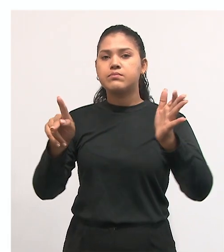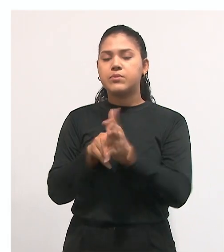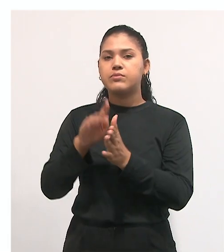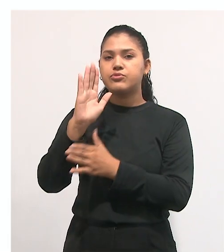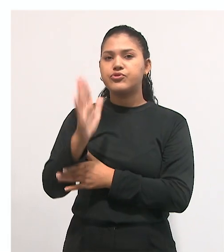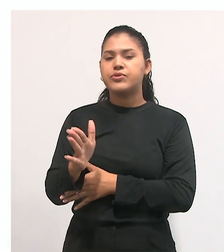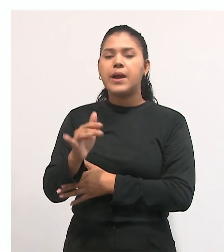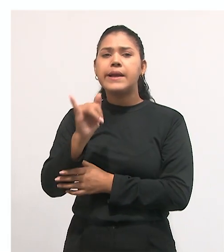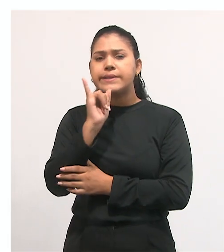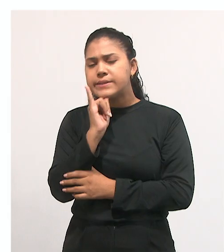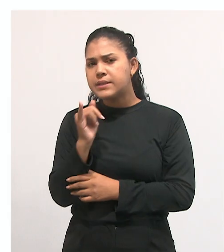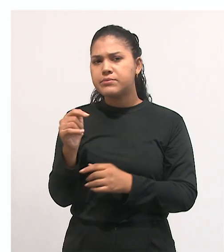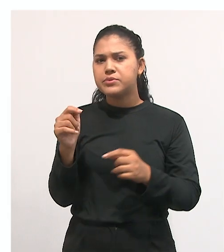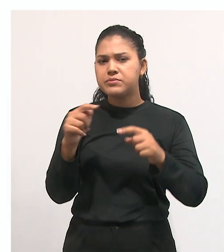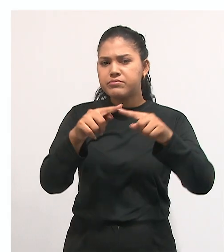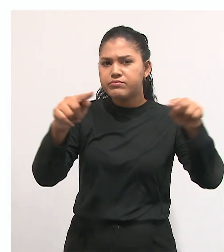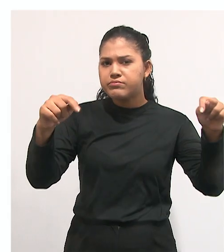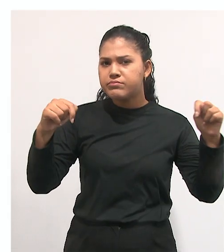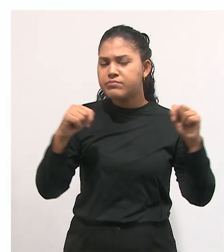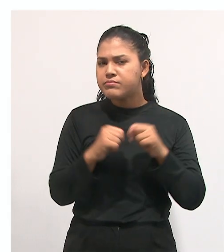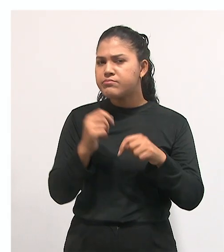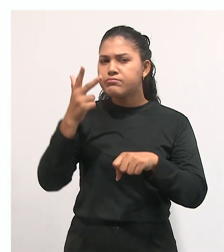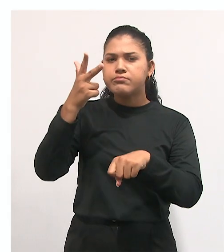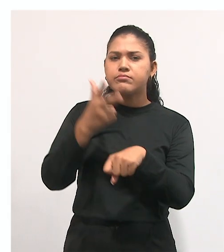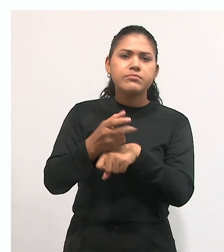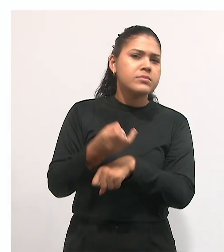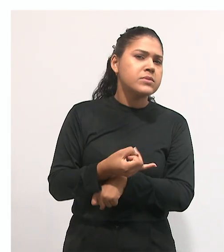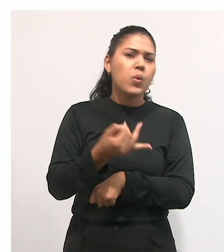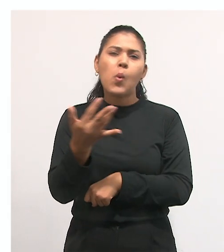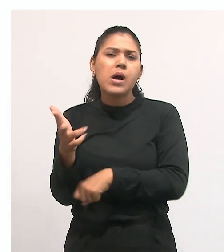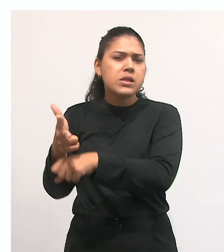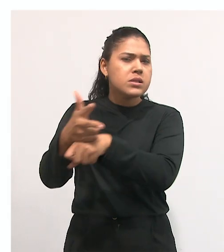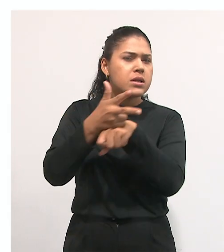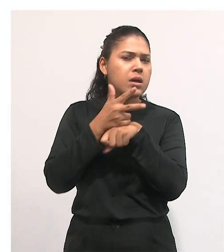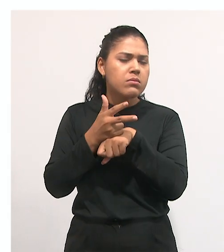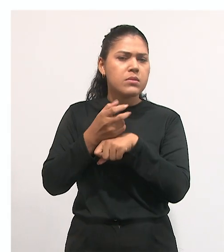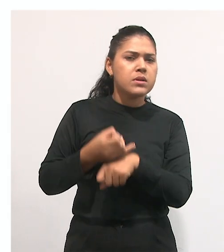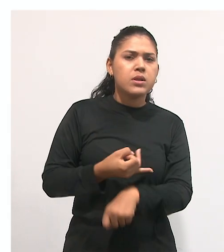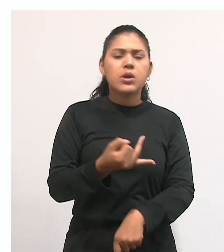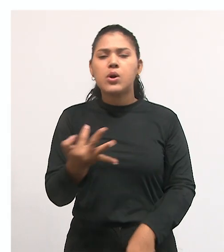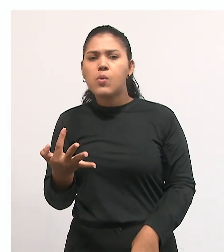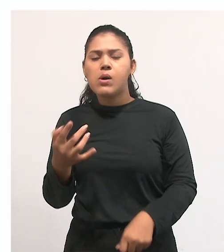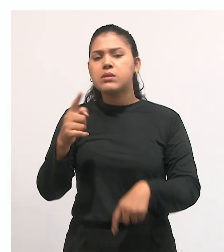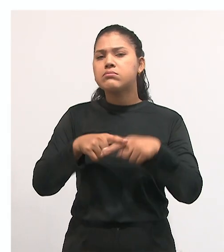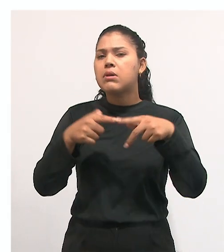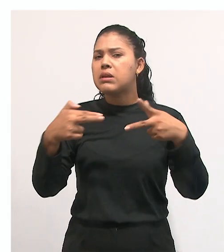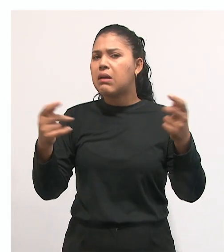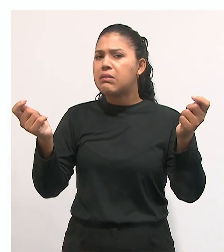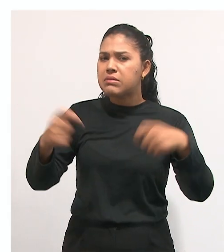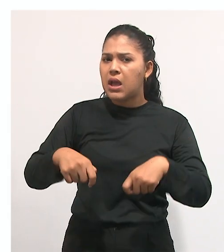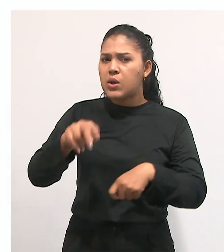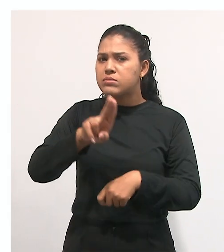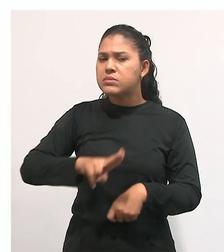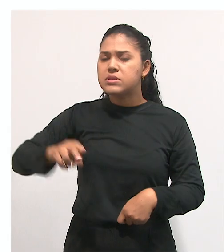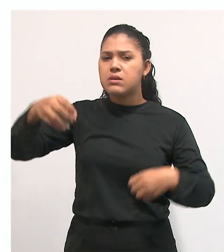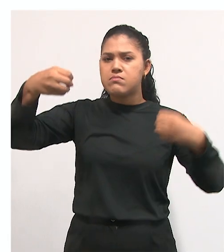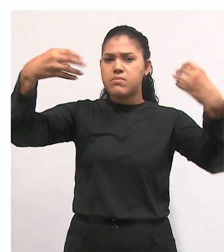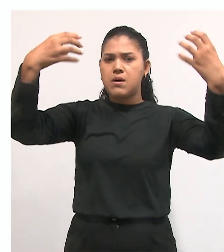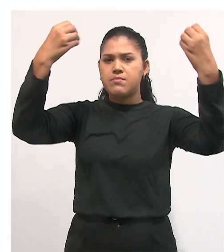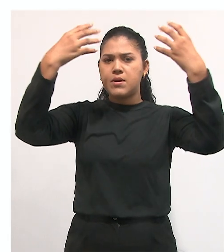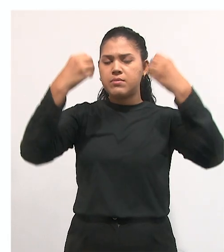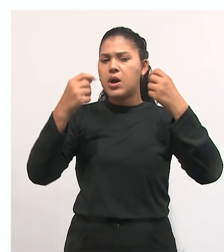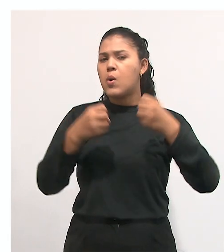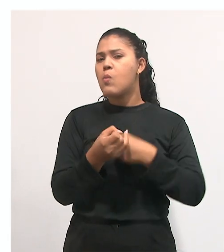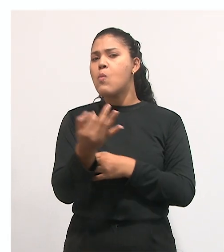estúdio, aí quantas câmeras? 5, 6, as máquinas, os insumos, as matérias-primas, né? Estou falando da